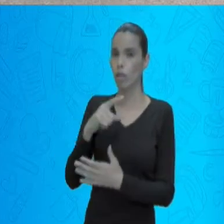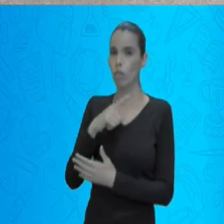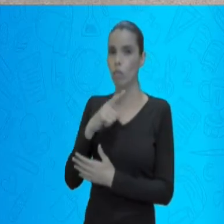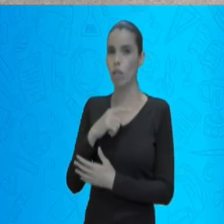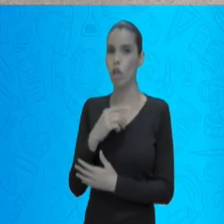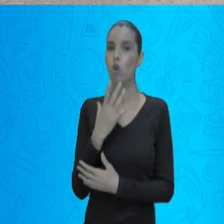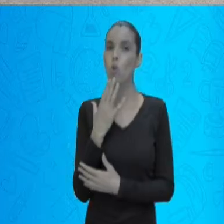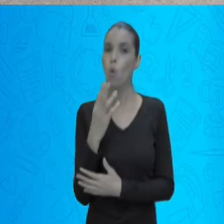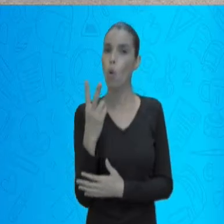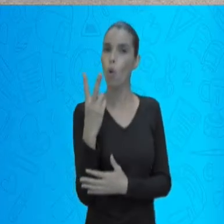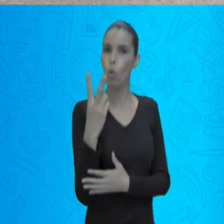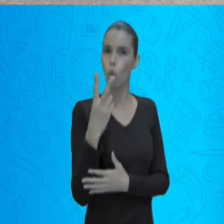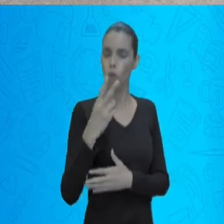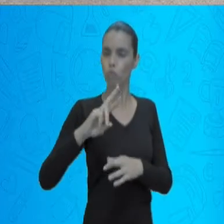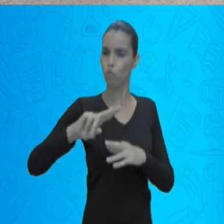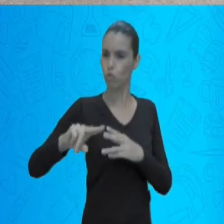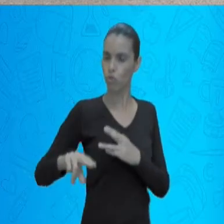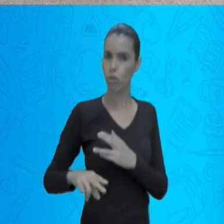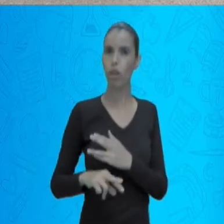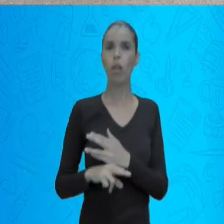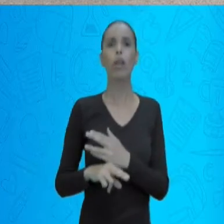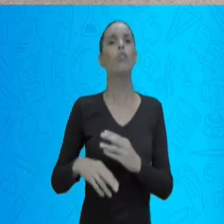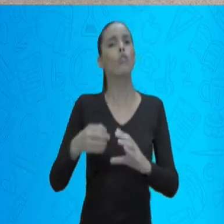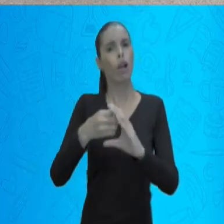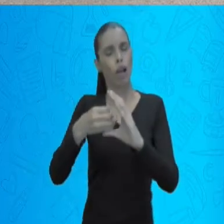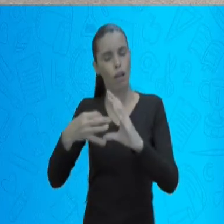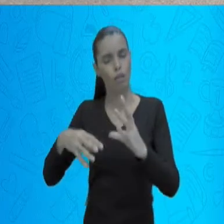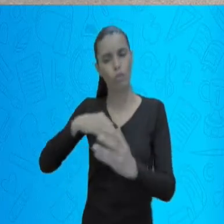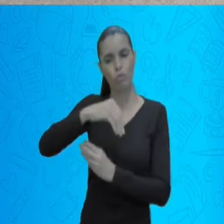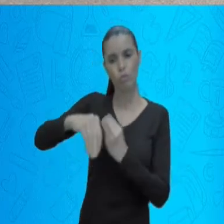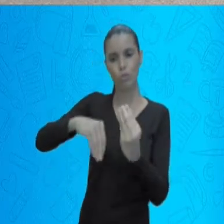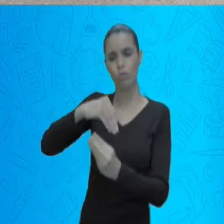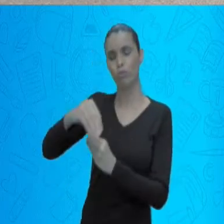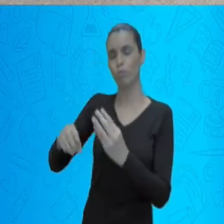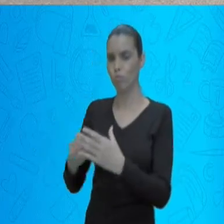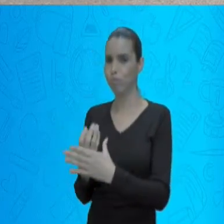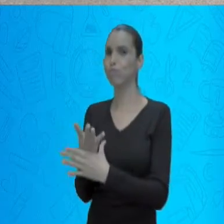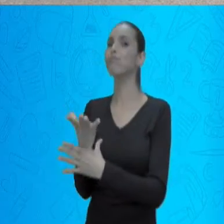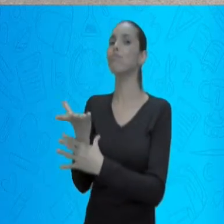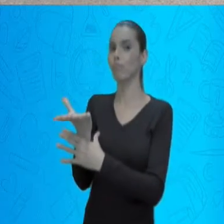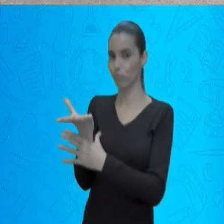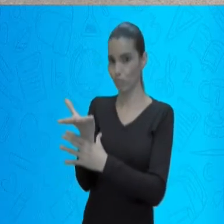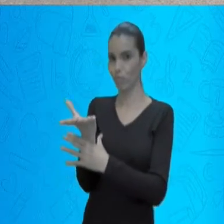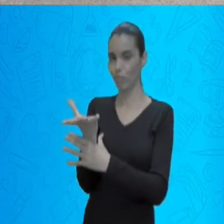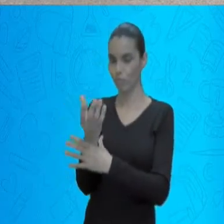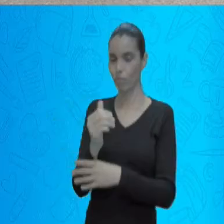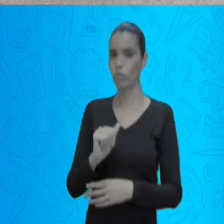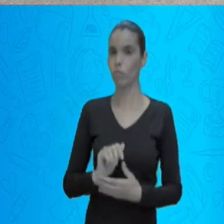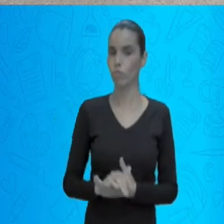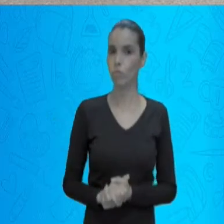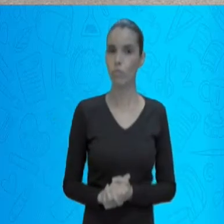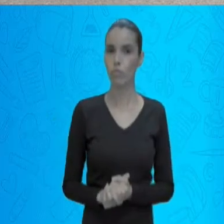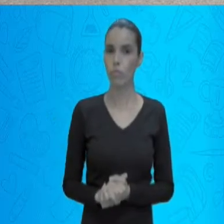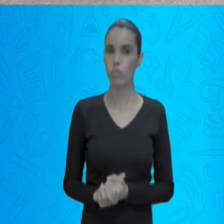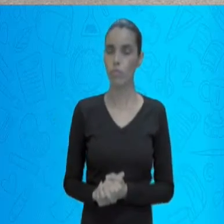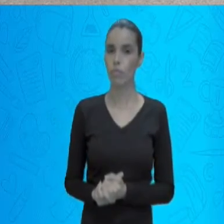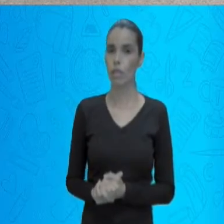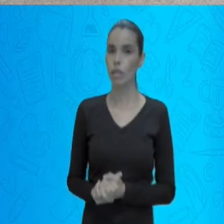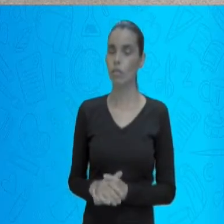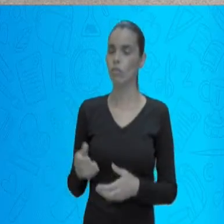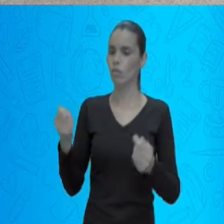é característica de mistura heterogênea. É possível distinguir os